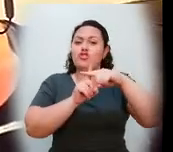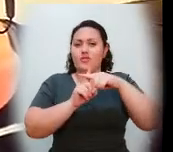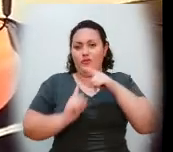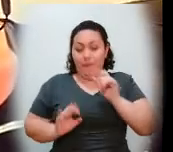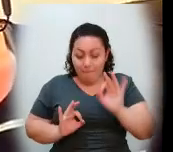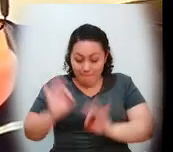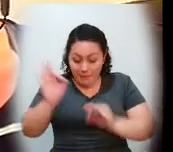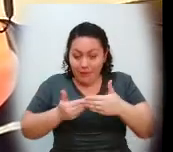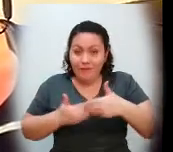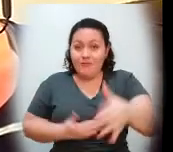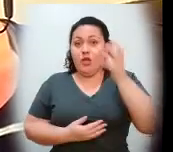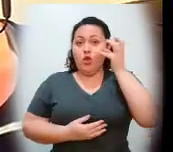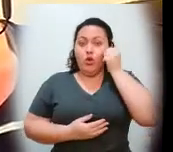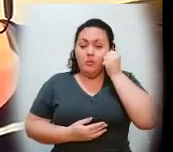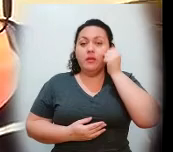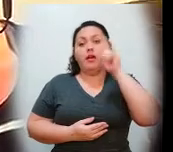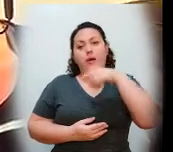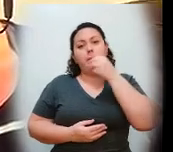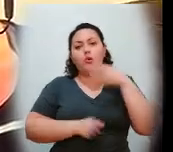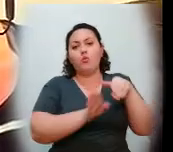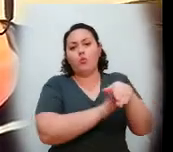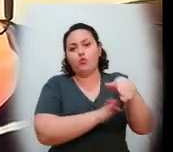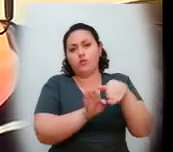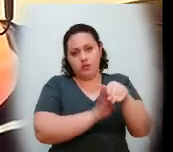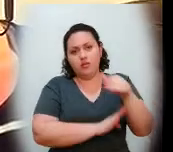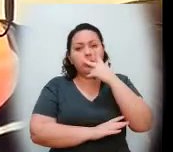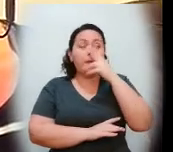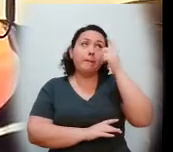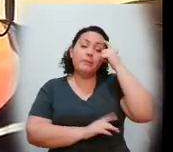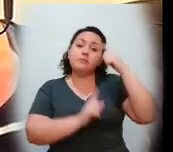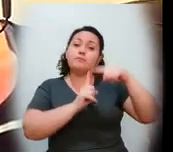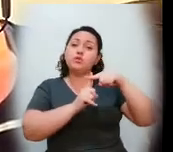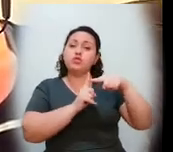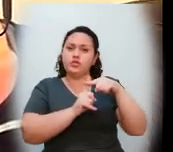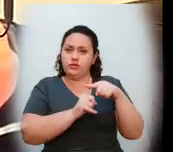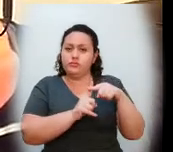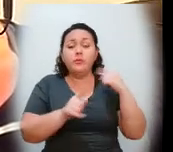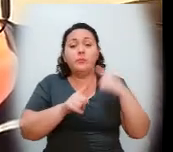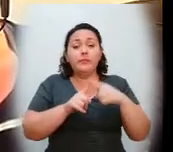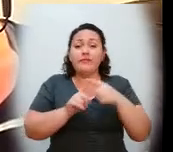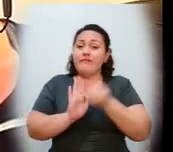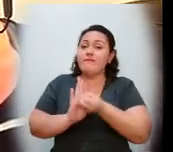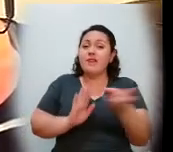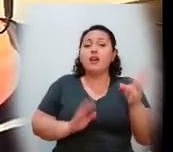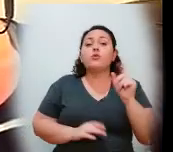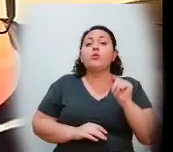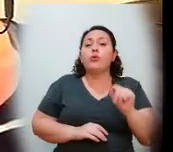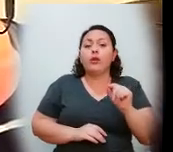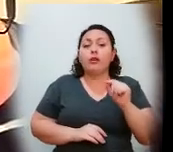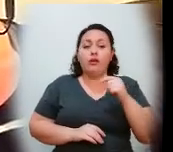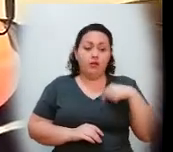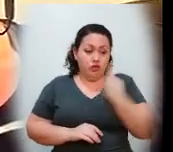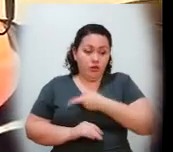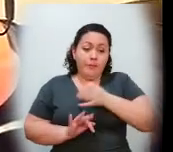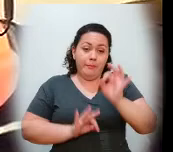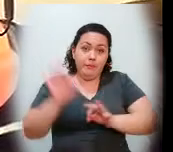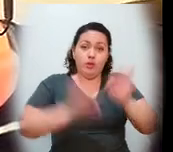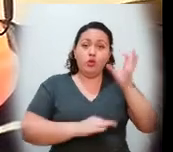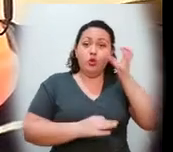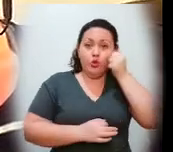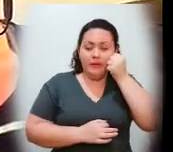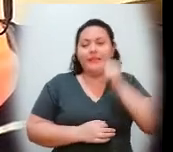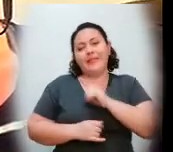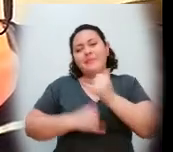antes de dormir são alguma das recomendações também. Porque muitas vezes quando a gente vai dormir, até